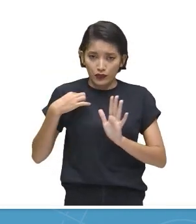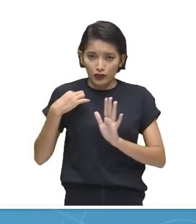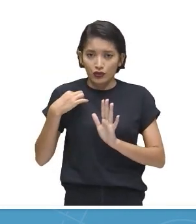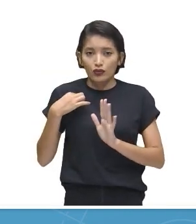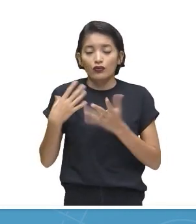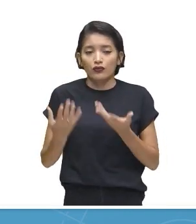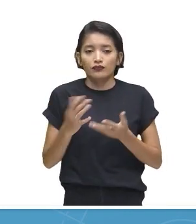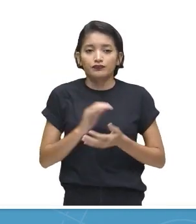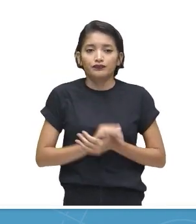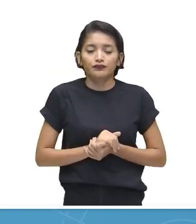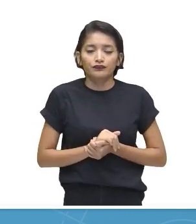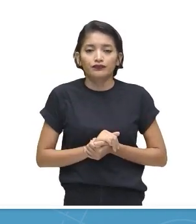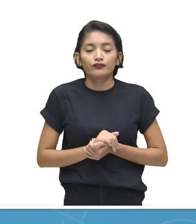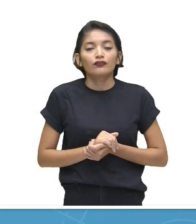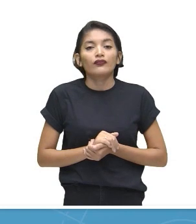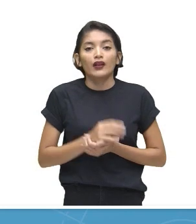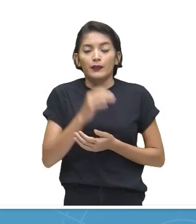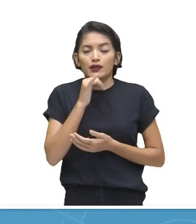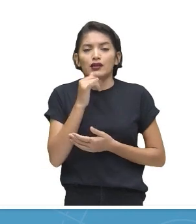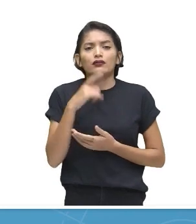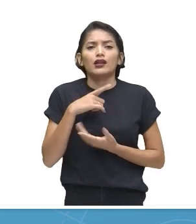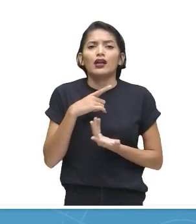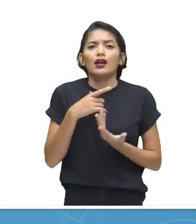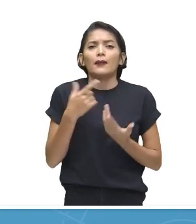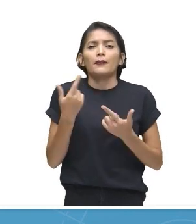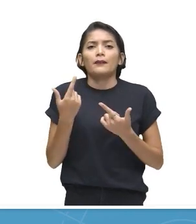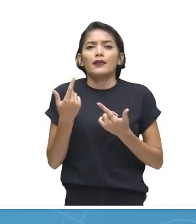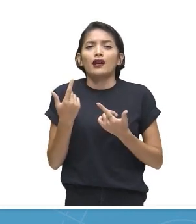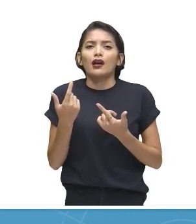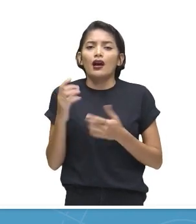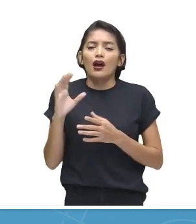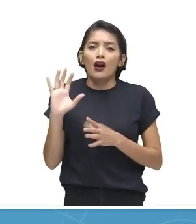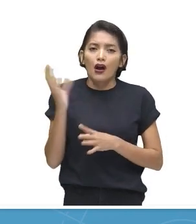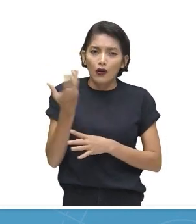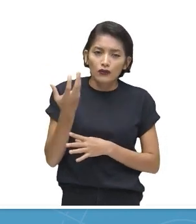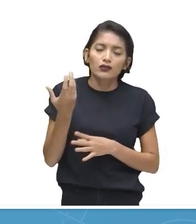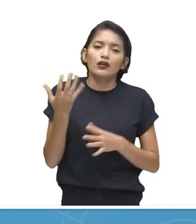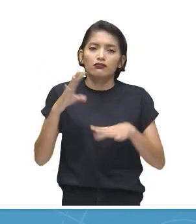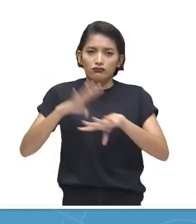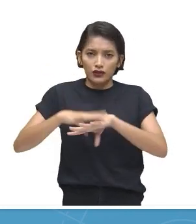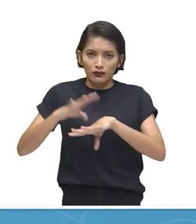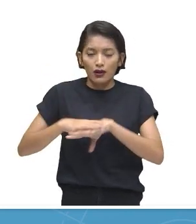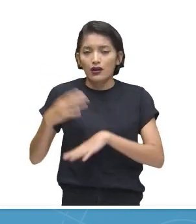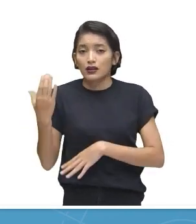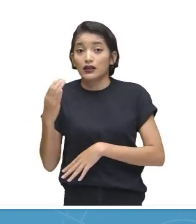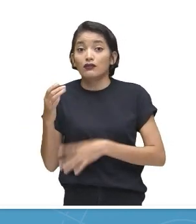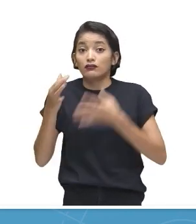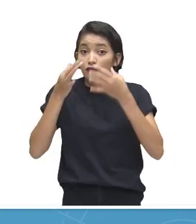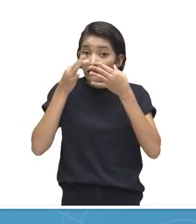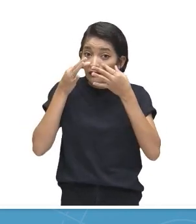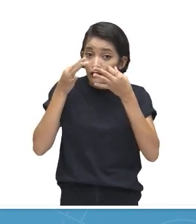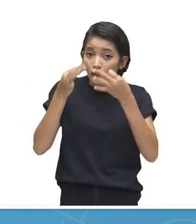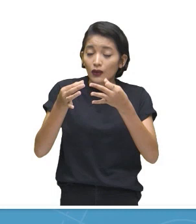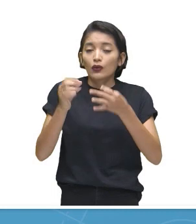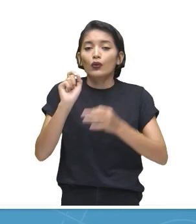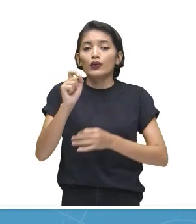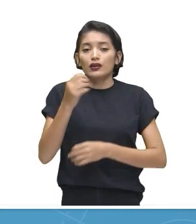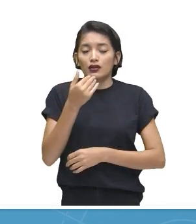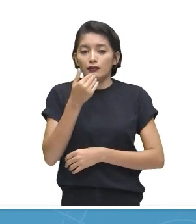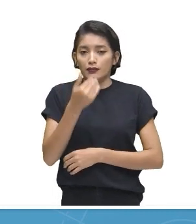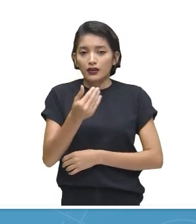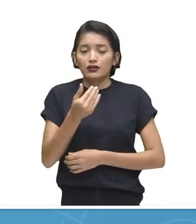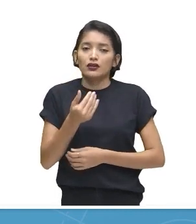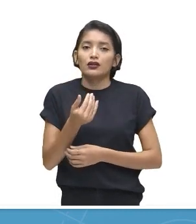for realizar um problema desse, de matemática, né, de ciências, por exemplo, fica bem atento ao enunciado da questão, que ele